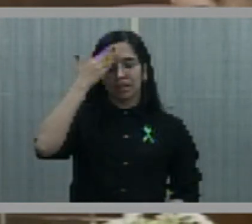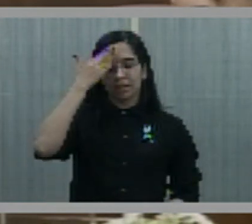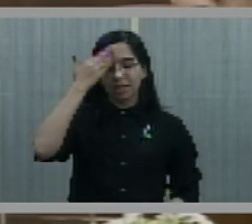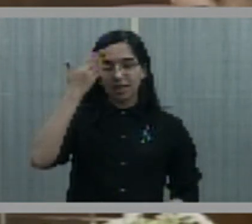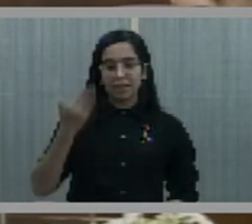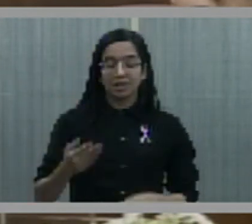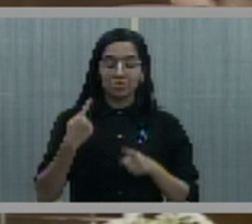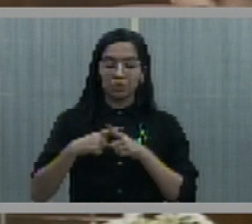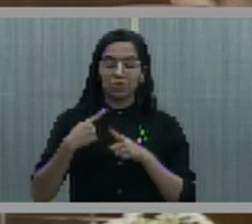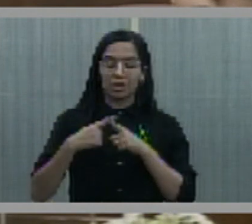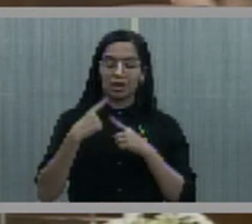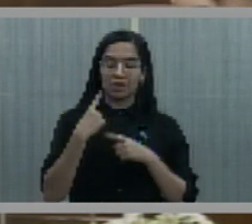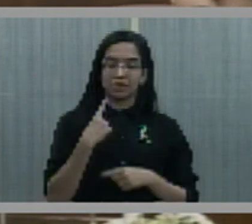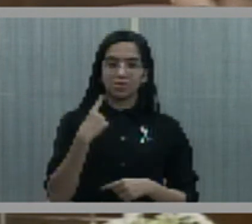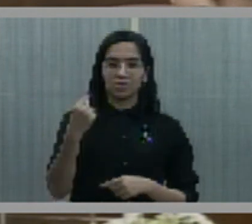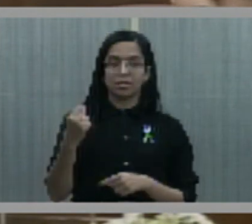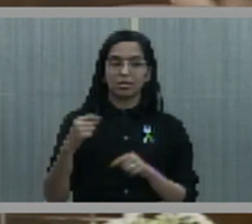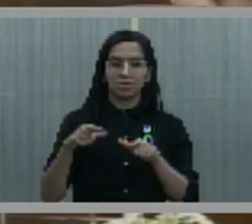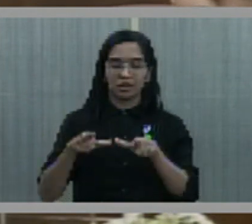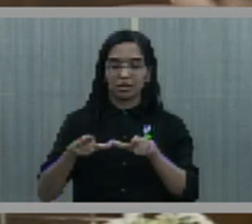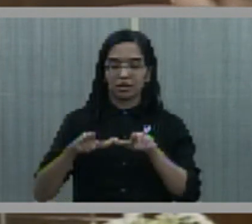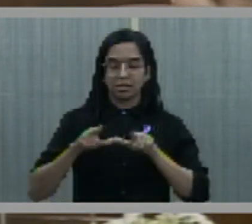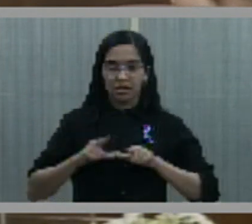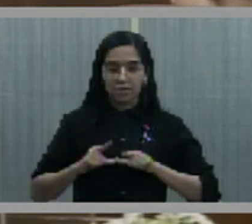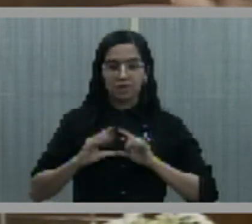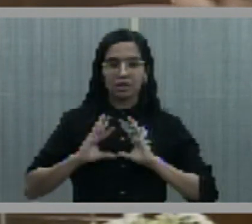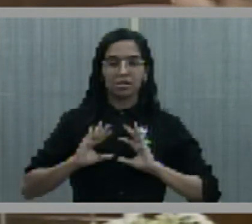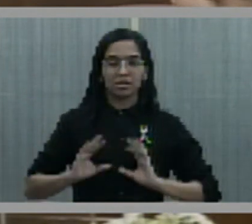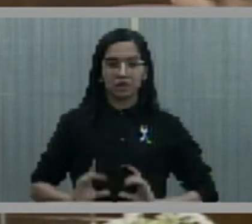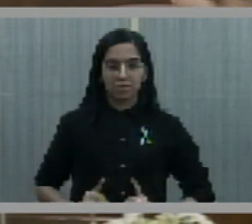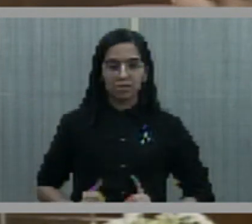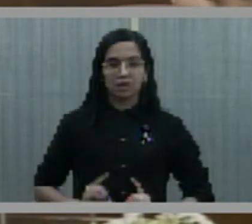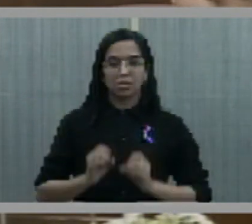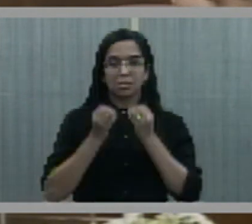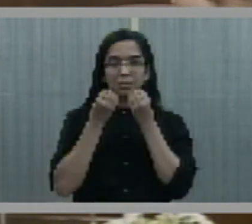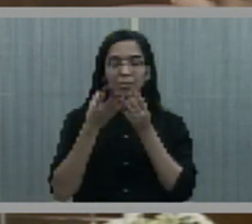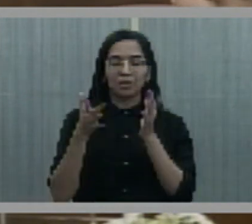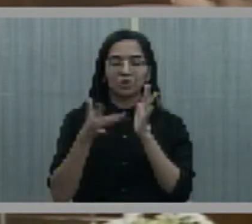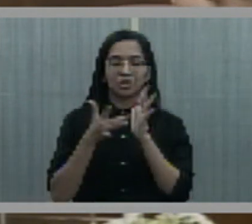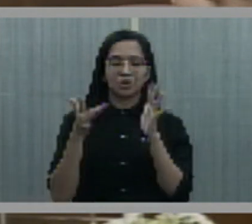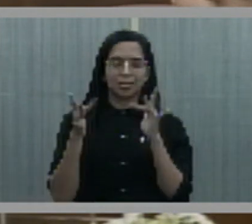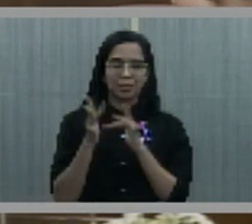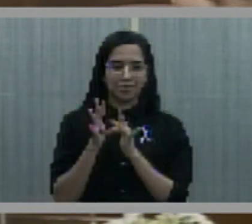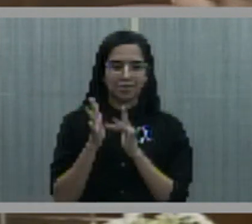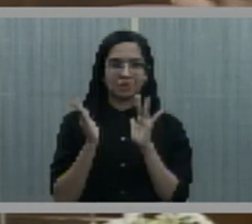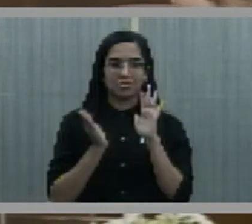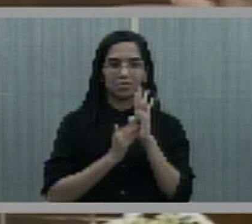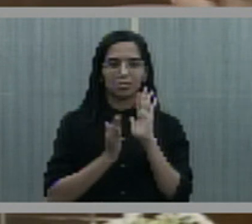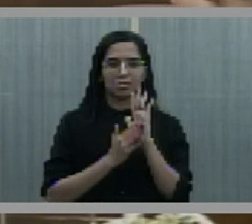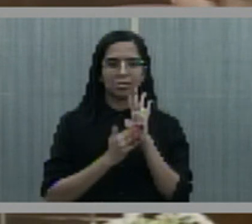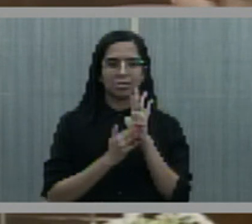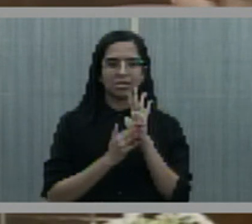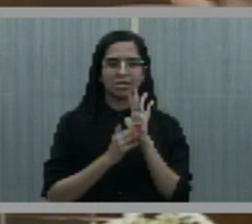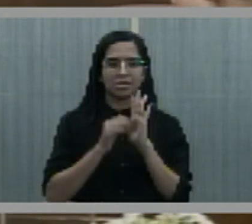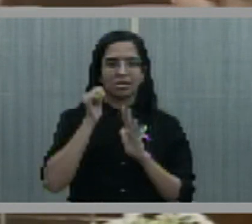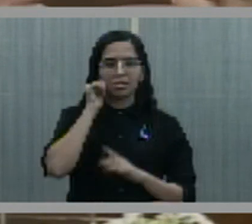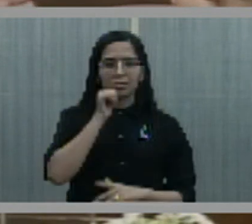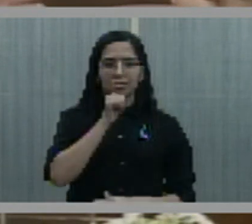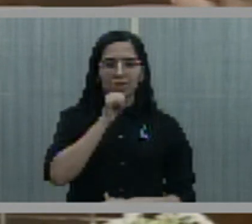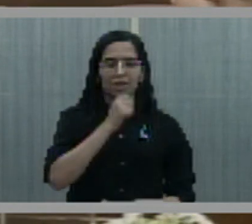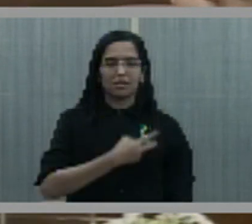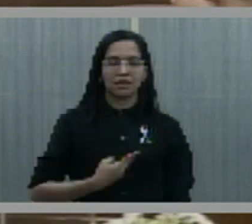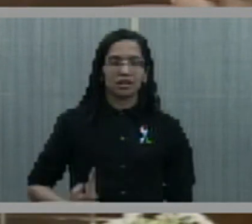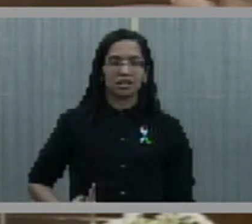agraciado e agora com o título honorífico de cidadão bom jesuense, proposto aqui pela nossa querida irmã e amiga